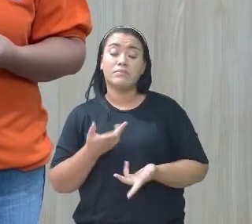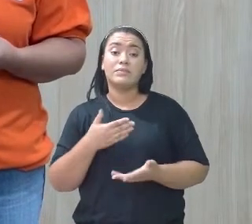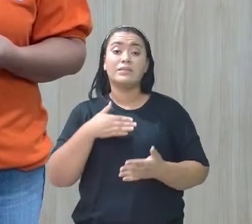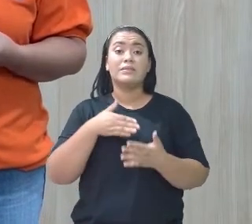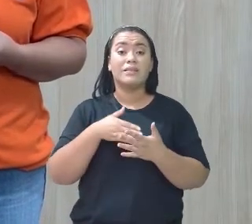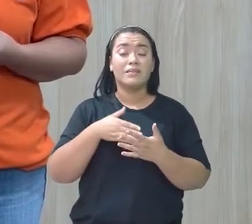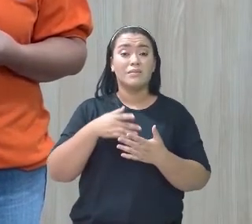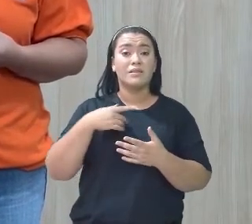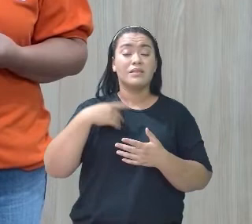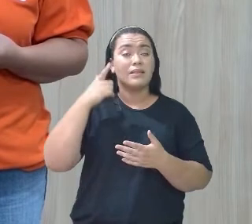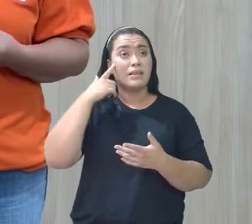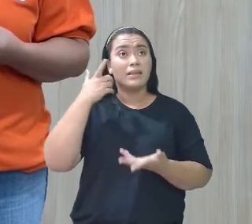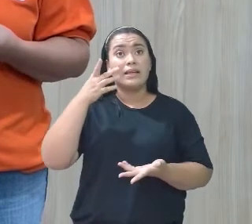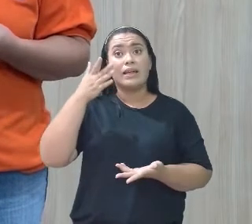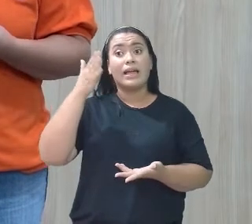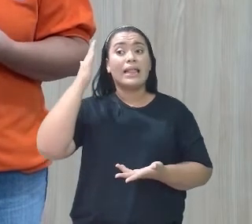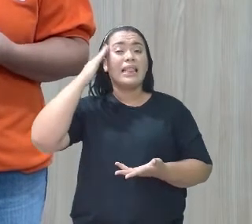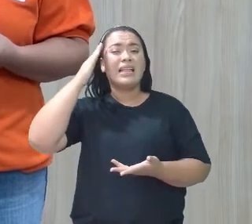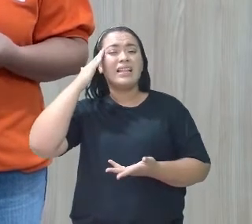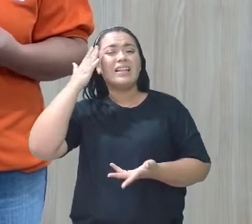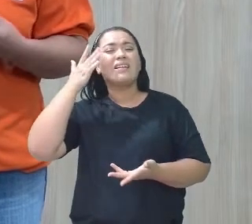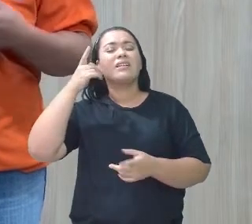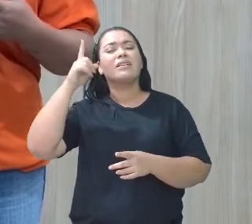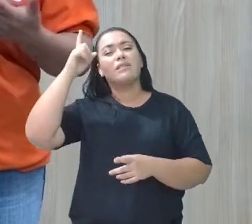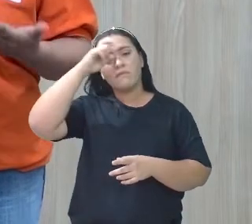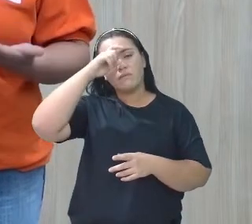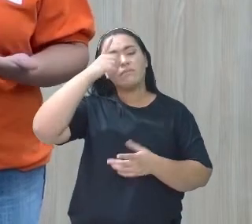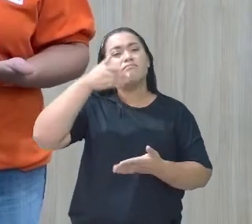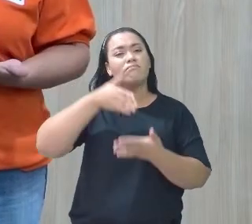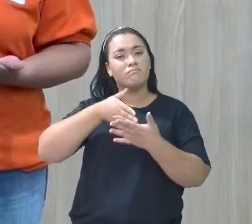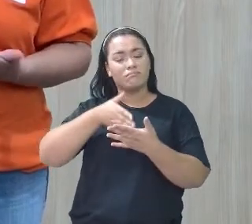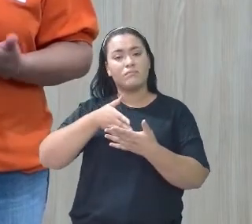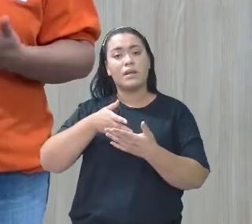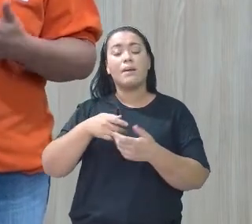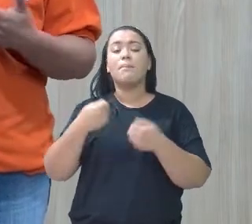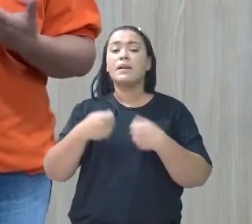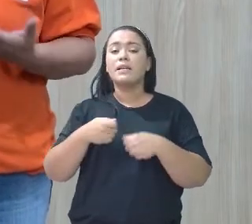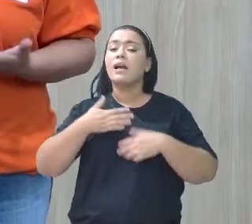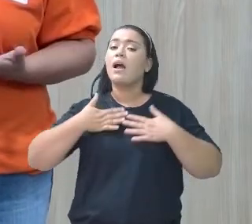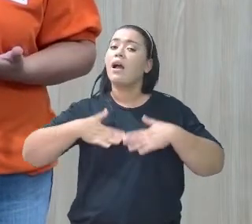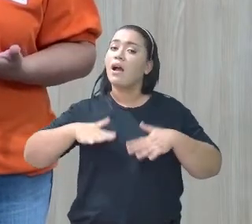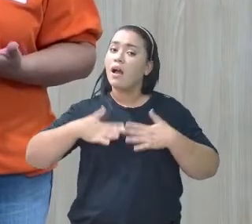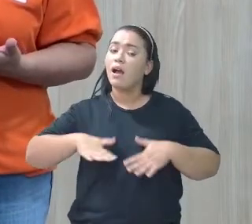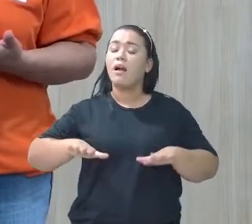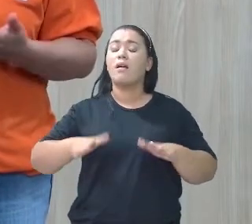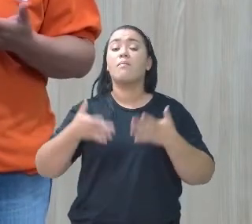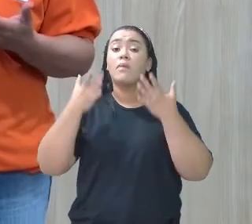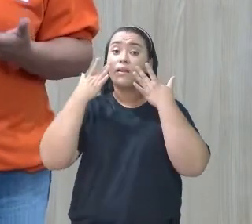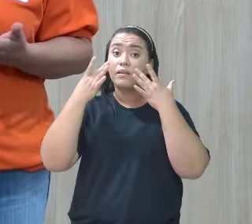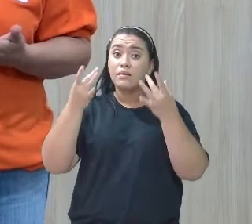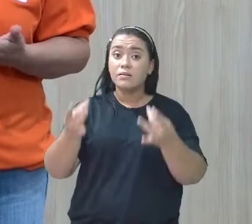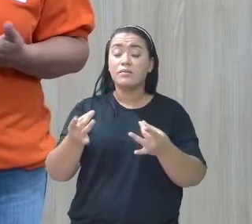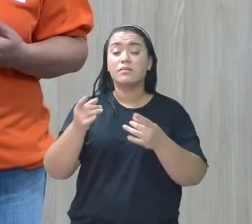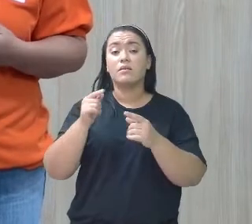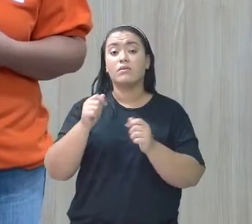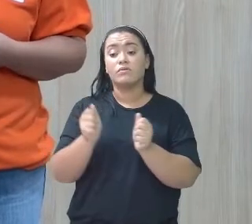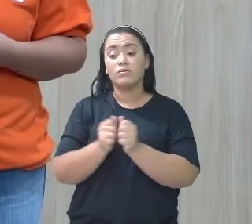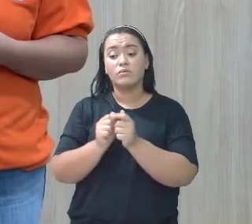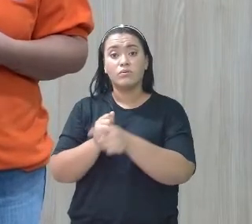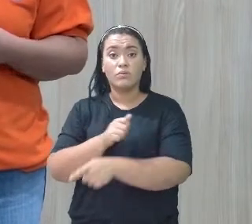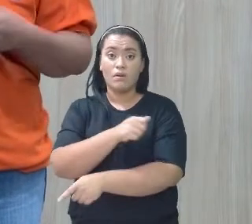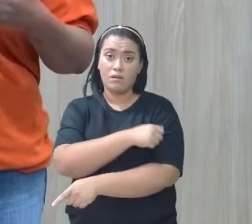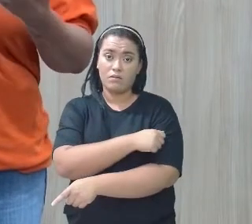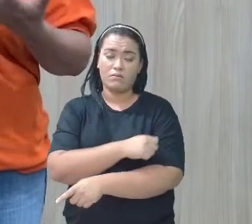Então, tudo isso tem que ser trabalhado minuciosamente, com calma, com muita atenção, com esse